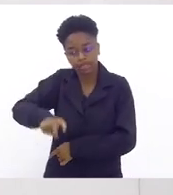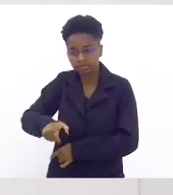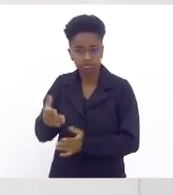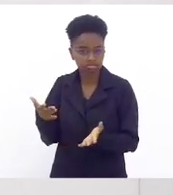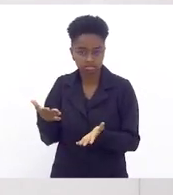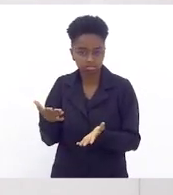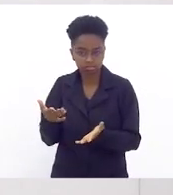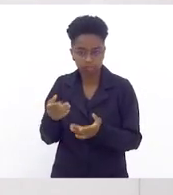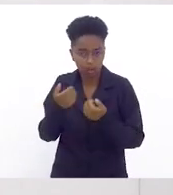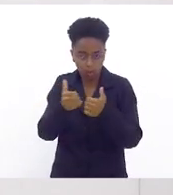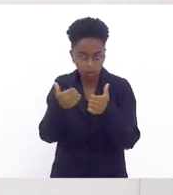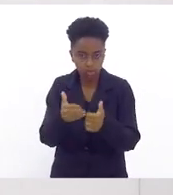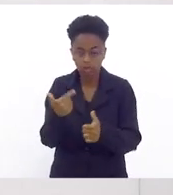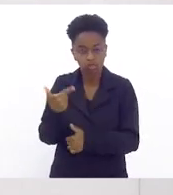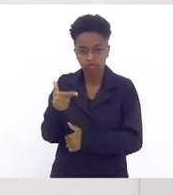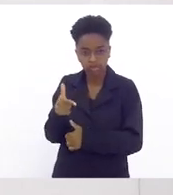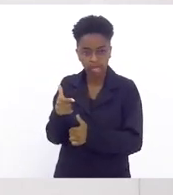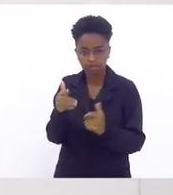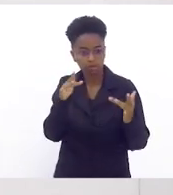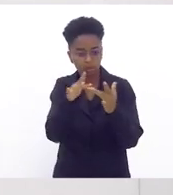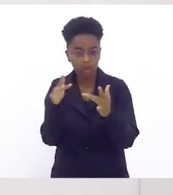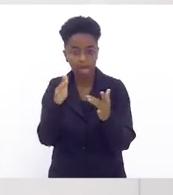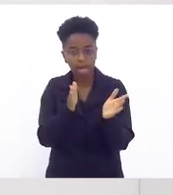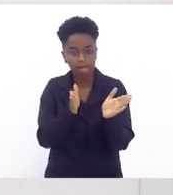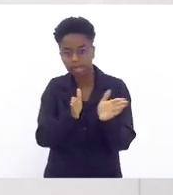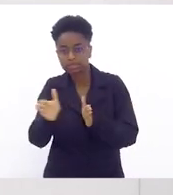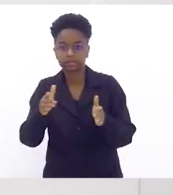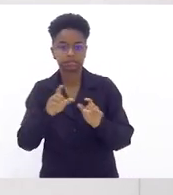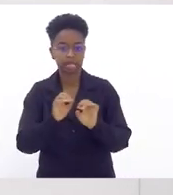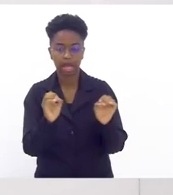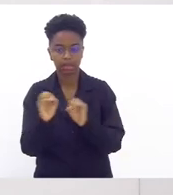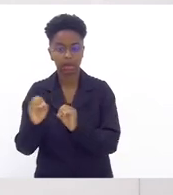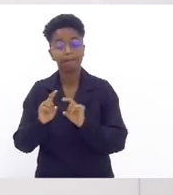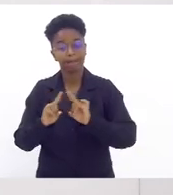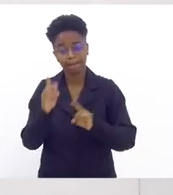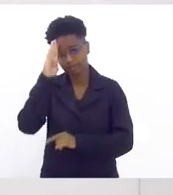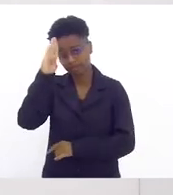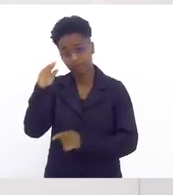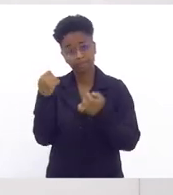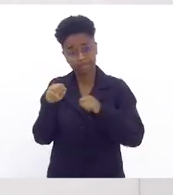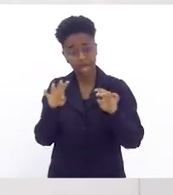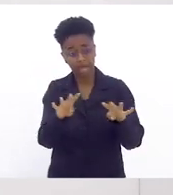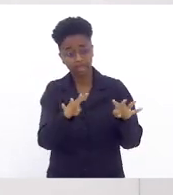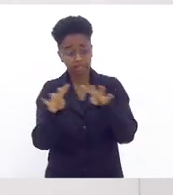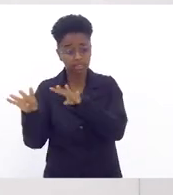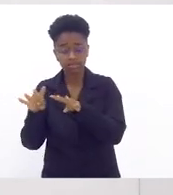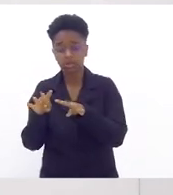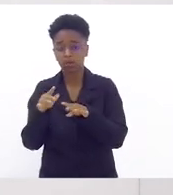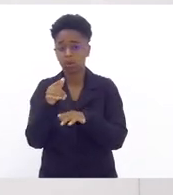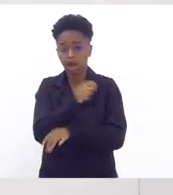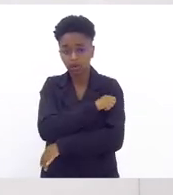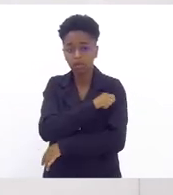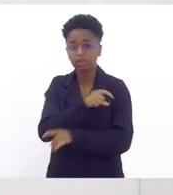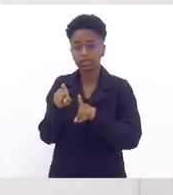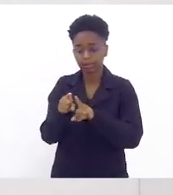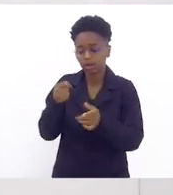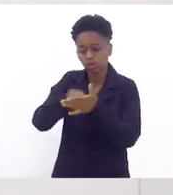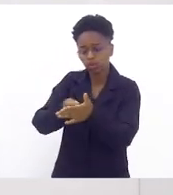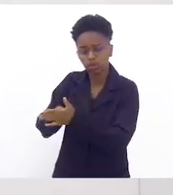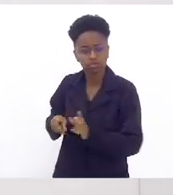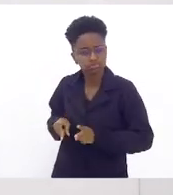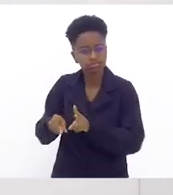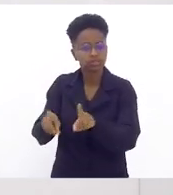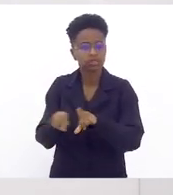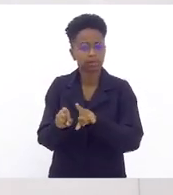deveria ter direito acesso e eu acho que acima de tudo a gente precisa escutar essa galera e fazer lutas permanentes e acompanhamentos permanentes